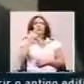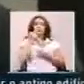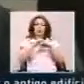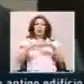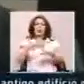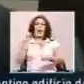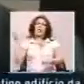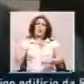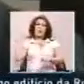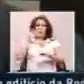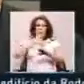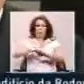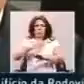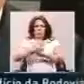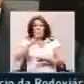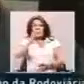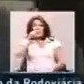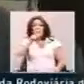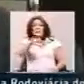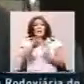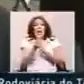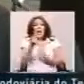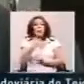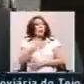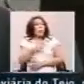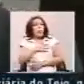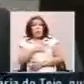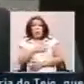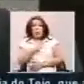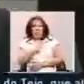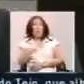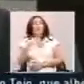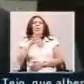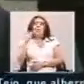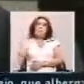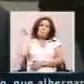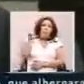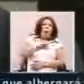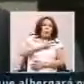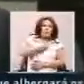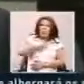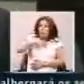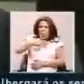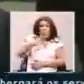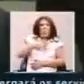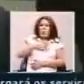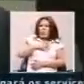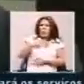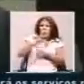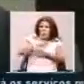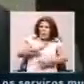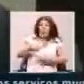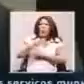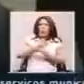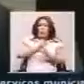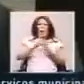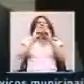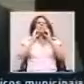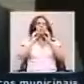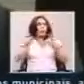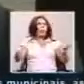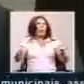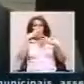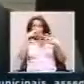se coloca quando não há consentimento. E quando não há consentimento, e quando o caloiro é obrigado a praticar determinado tipo de atos que podem ser vexatórios, o que